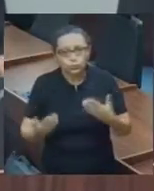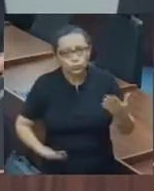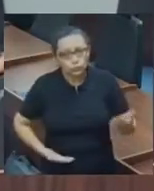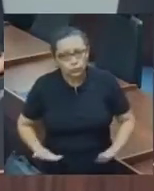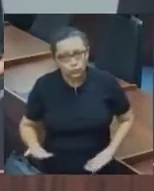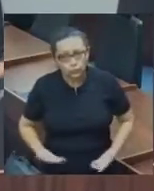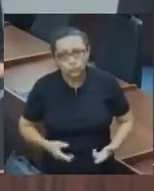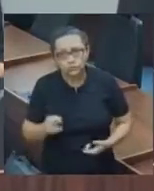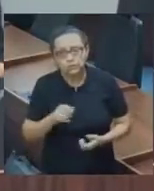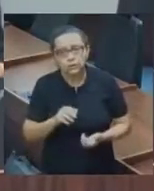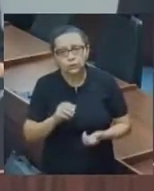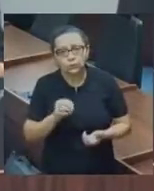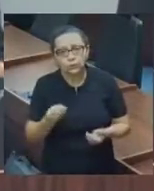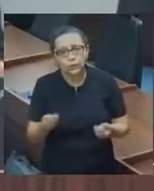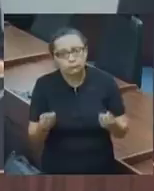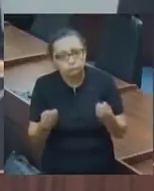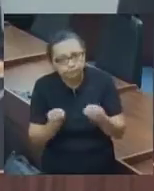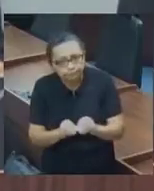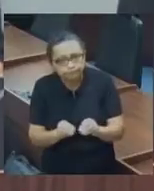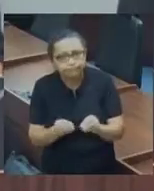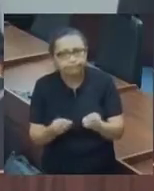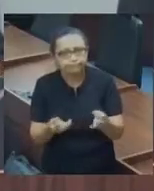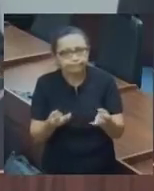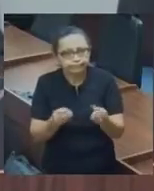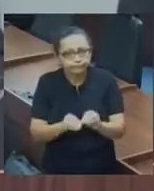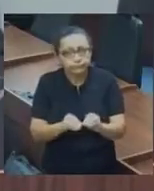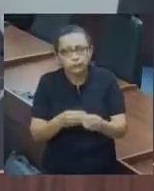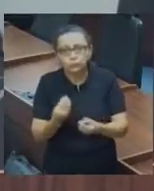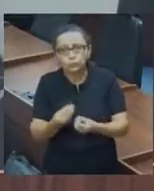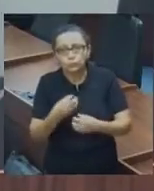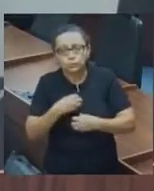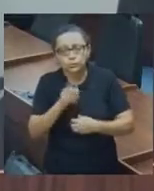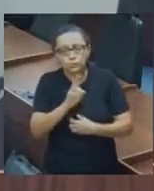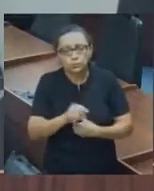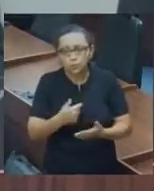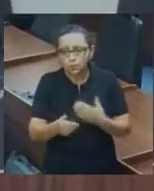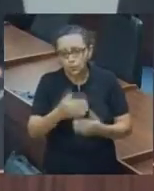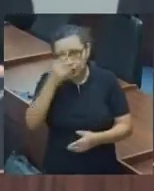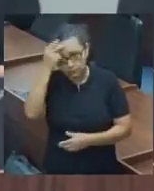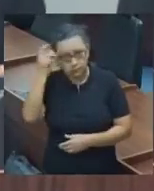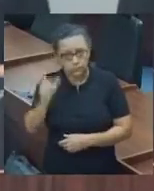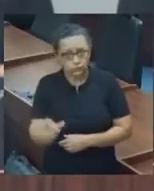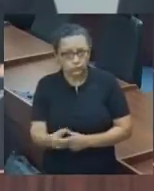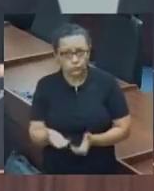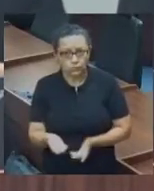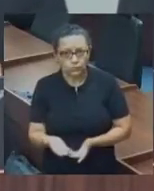que está sendo implementado de uma maneira que pode ser utilizada por qualquer pessoa